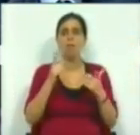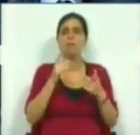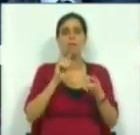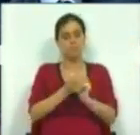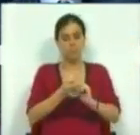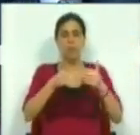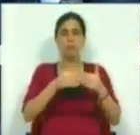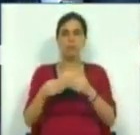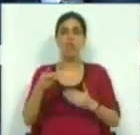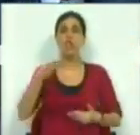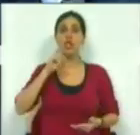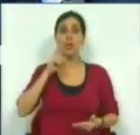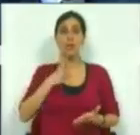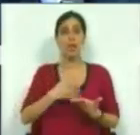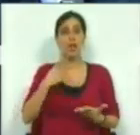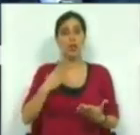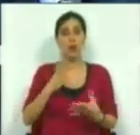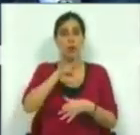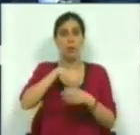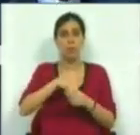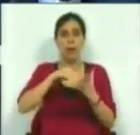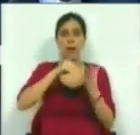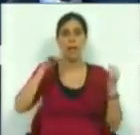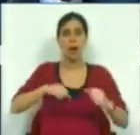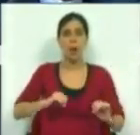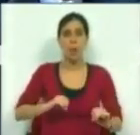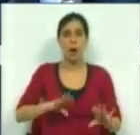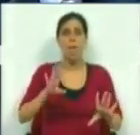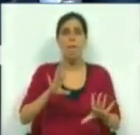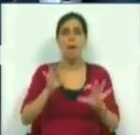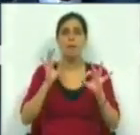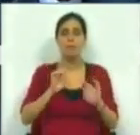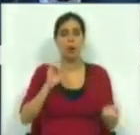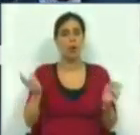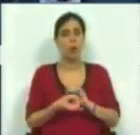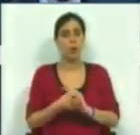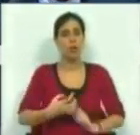liderança e de chefia que não só não está contemplado nos tratados, mas é